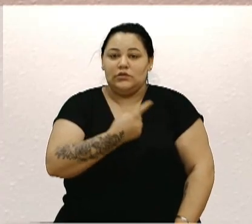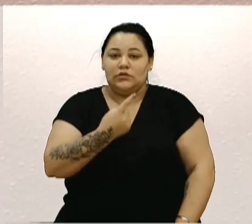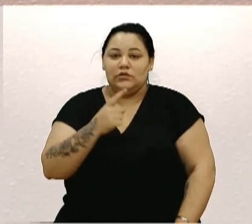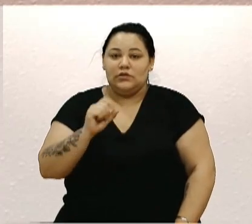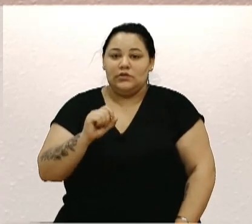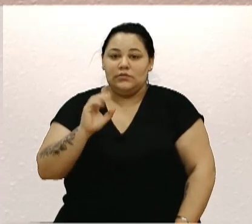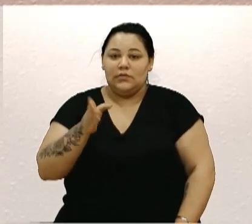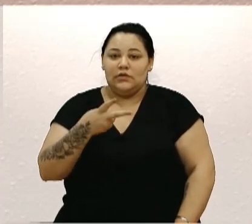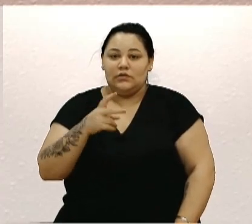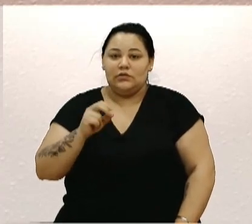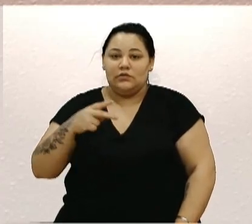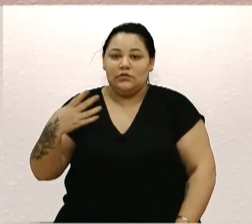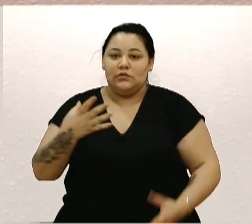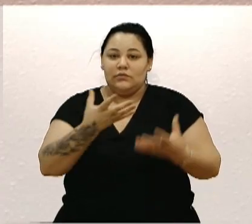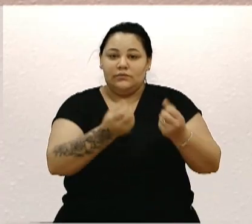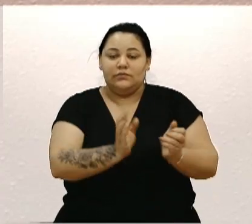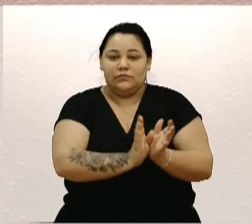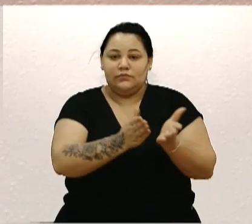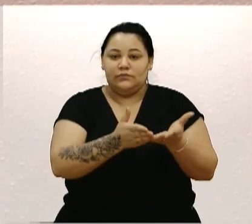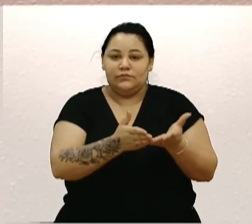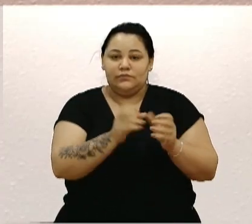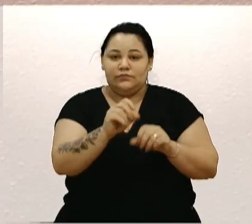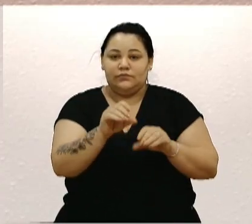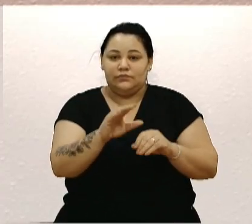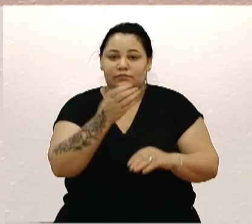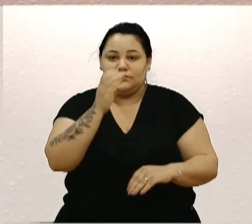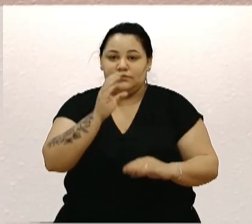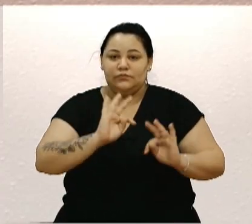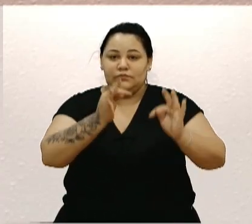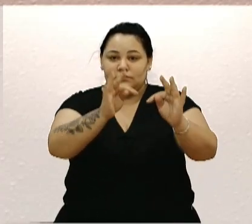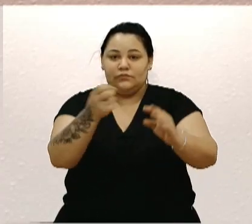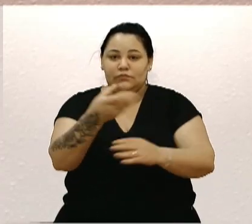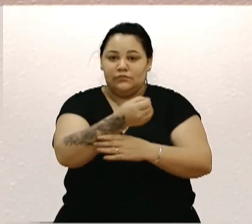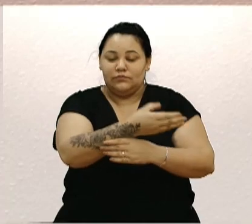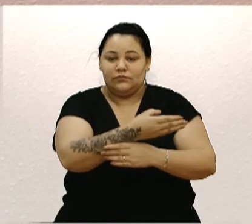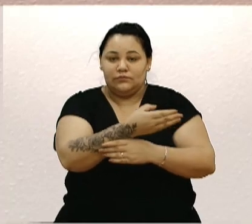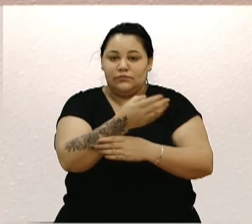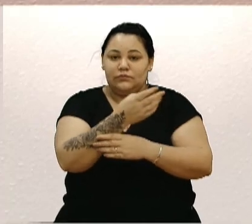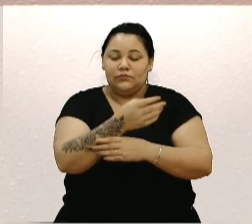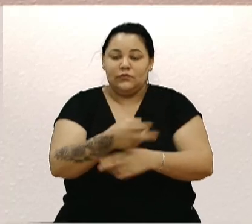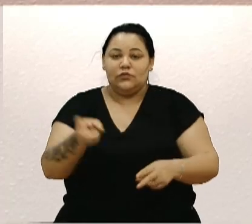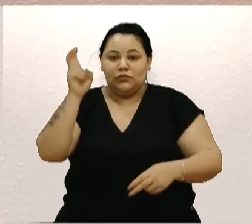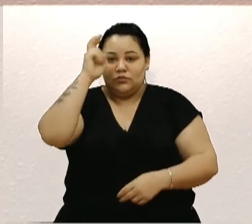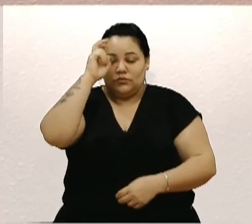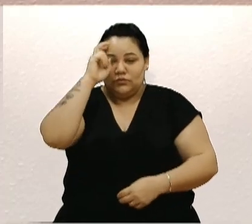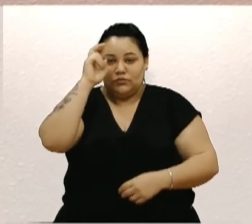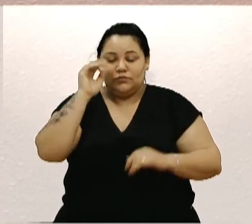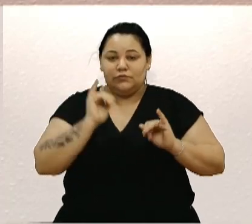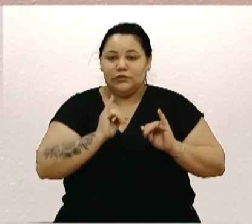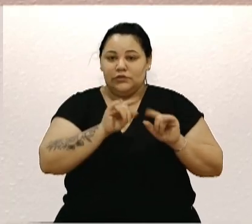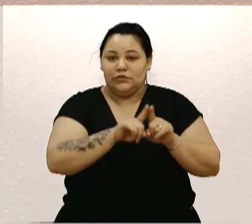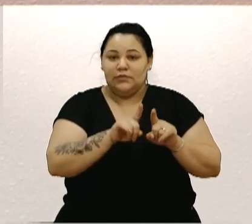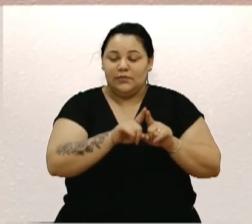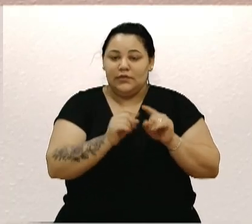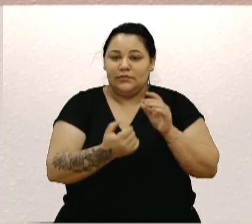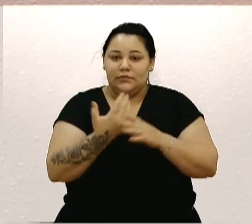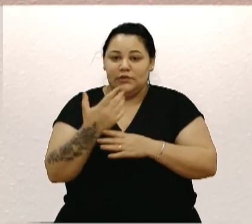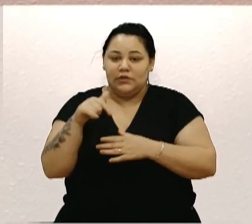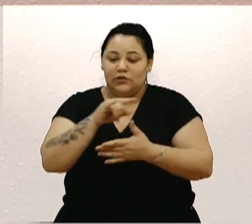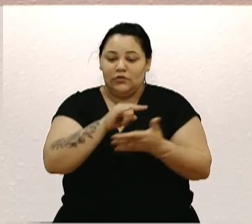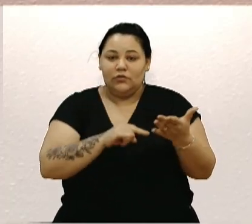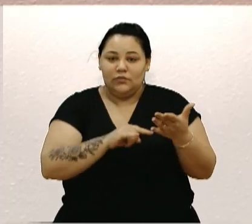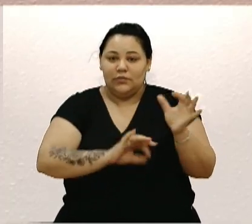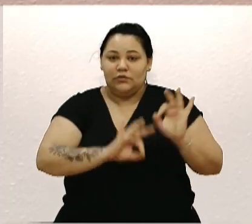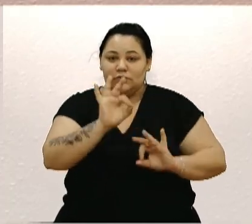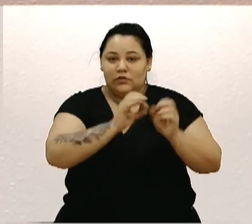110/2024. Recebe esta Comissão de Educação, Ciência, Tecnologia, Inovação, Cultura, Desporto e Lazer para análise e emissão de parecer o projeto de lei